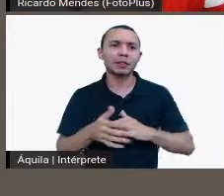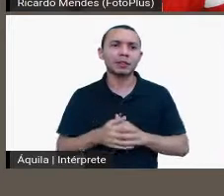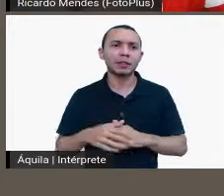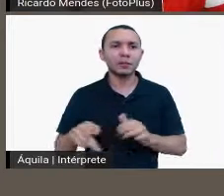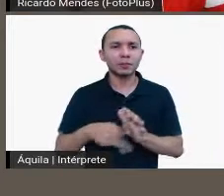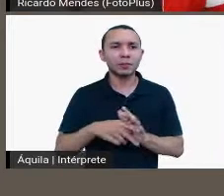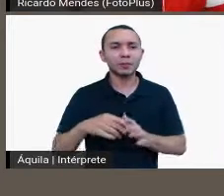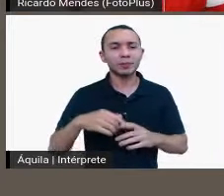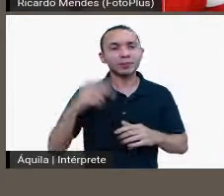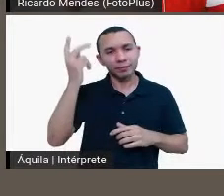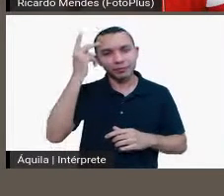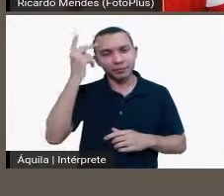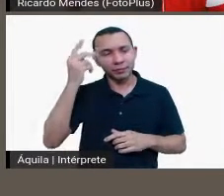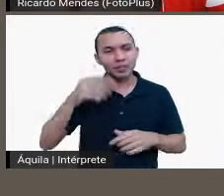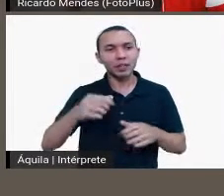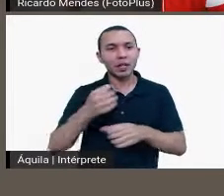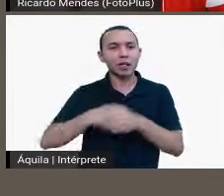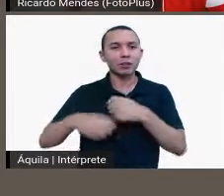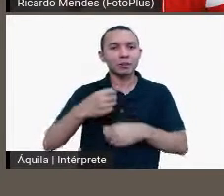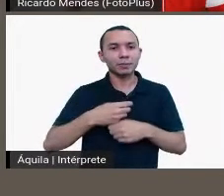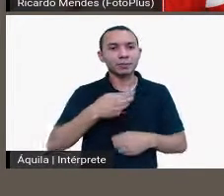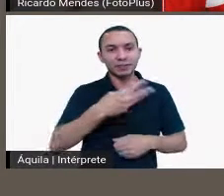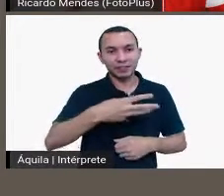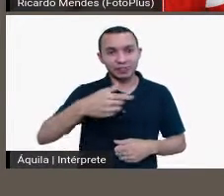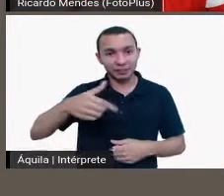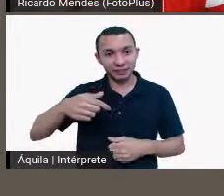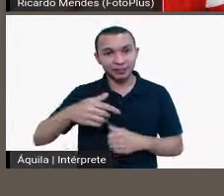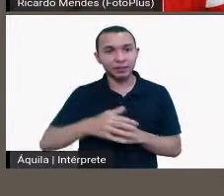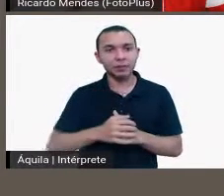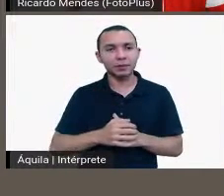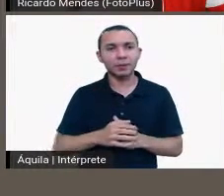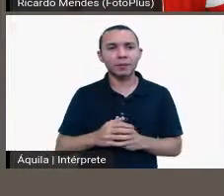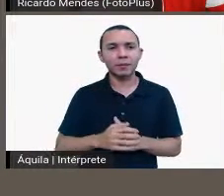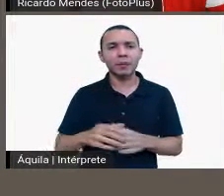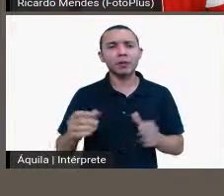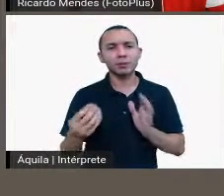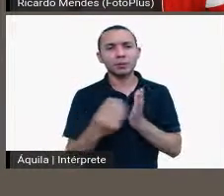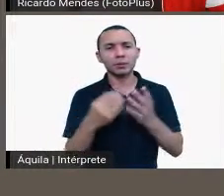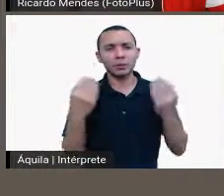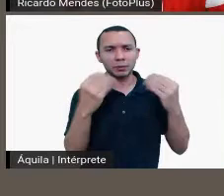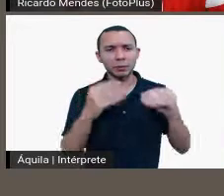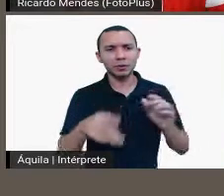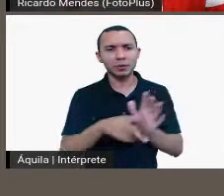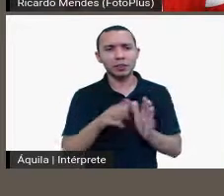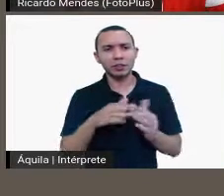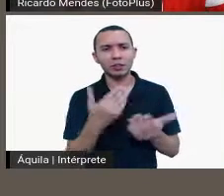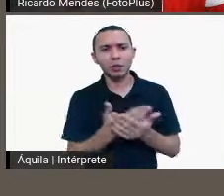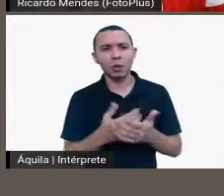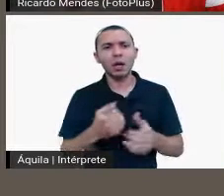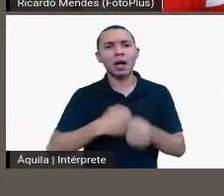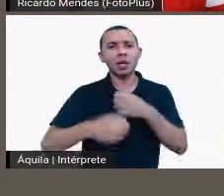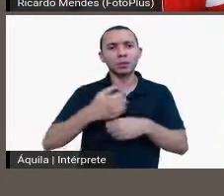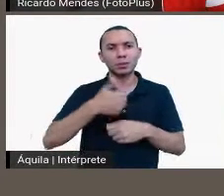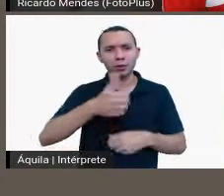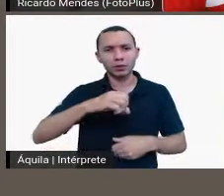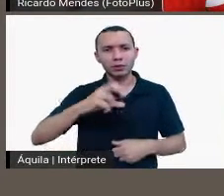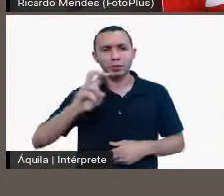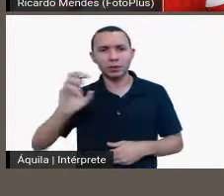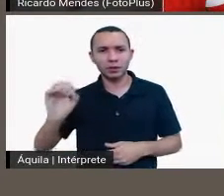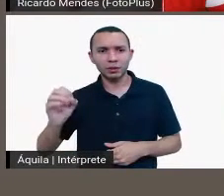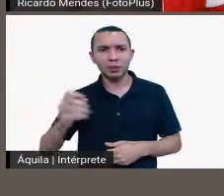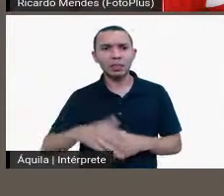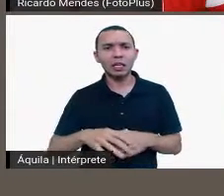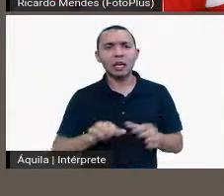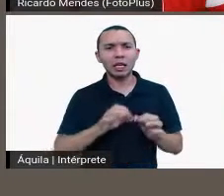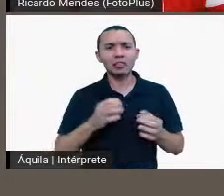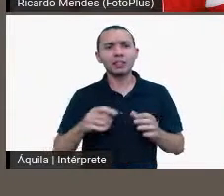em 1937, estritamente interpretada sob a ótica da fotomontagem e a produção da Escola Paris na década de 50, fica distante de discutir o